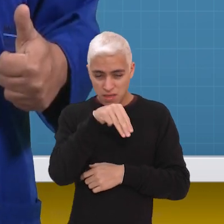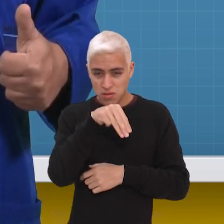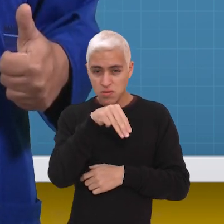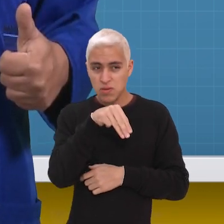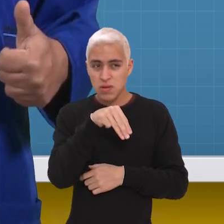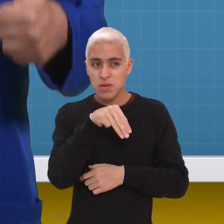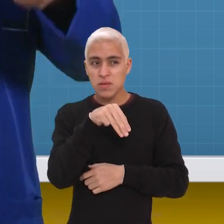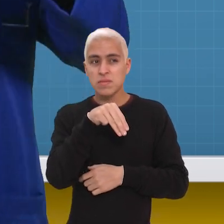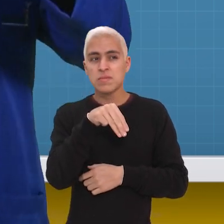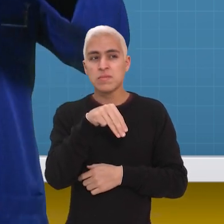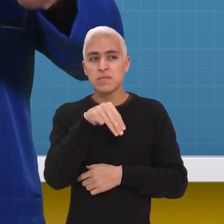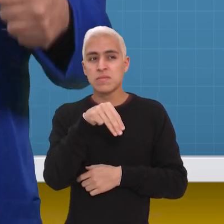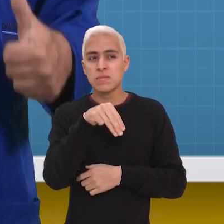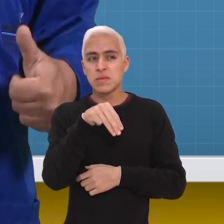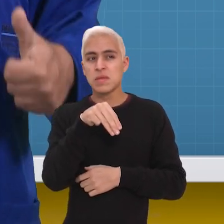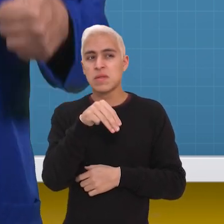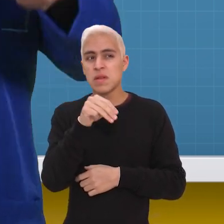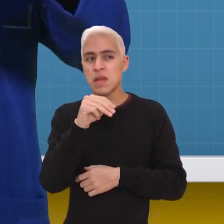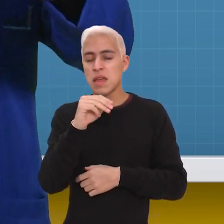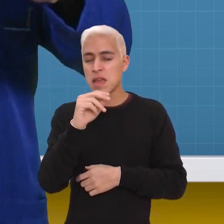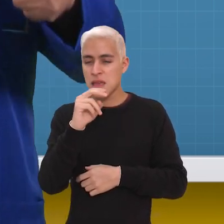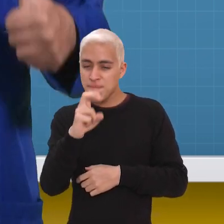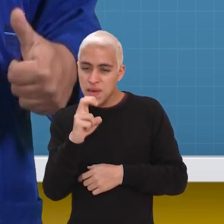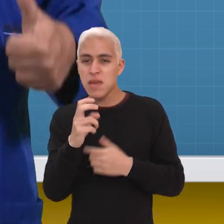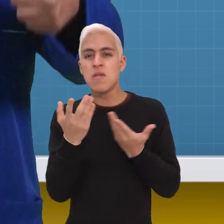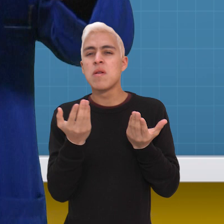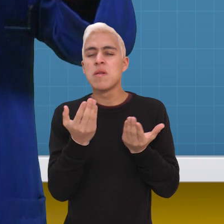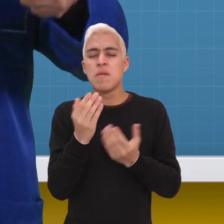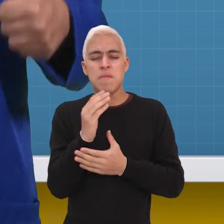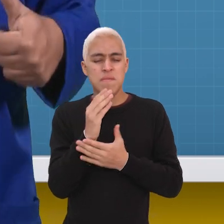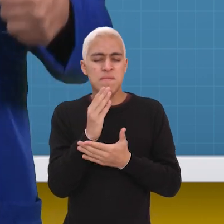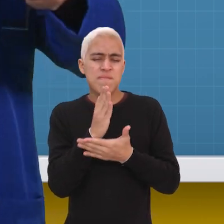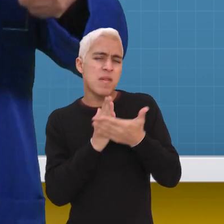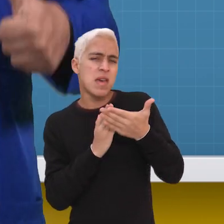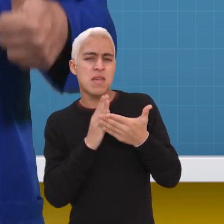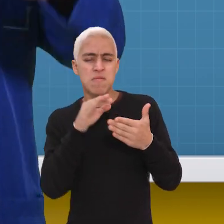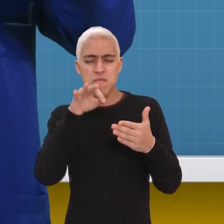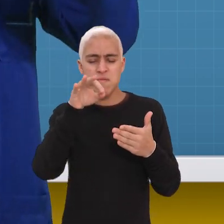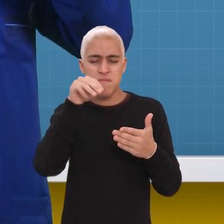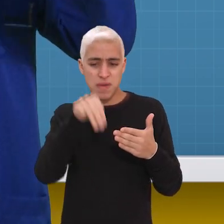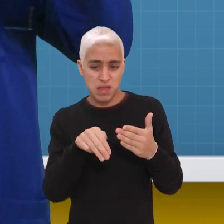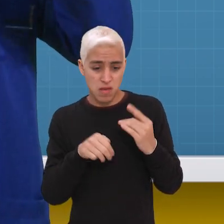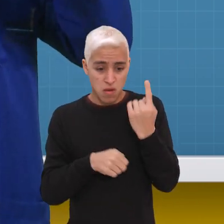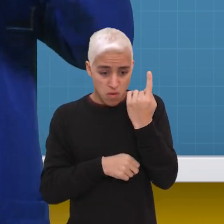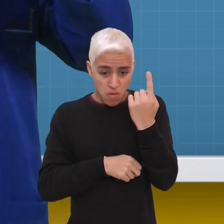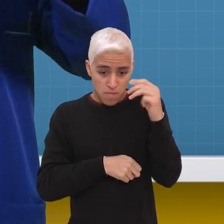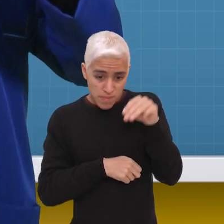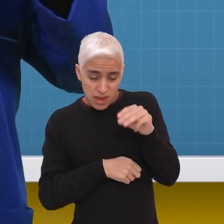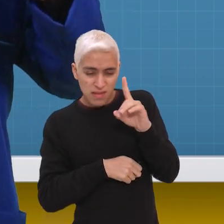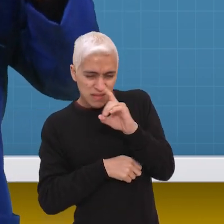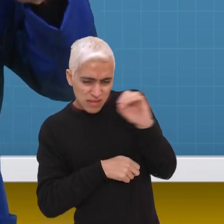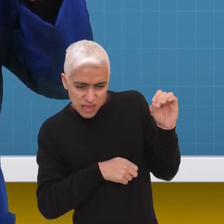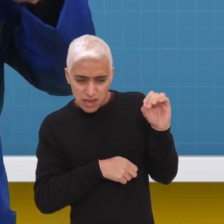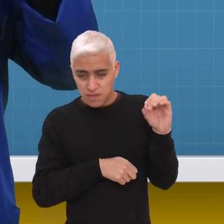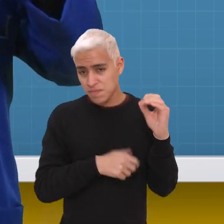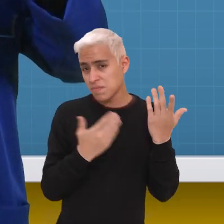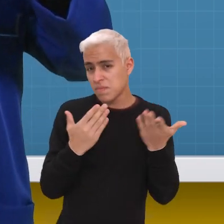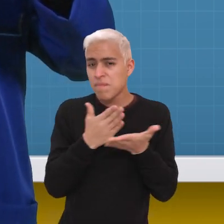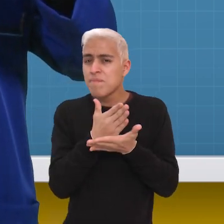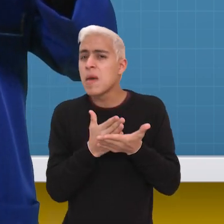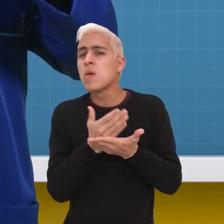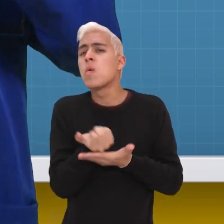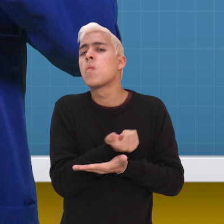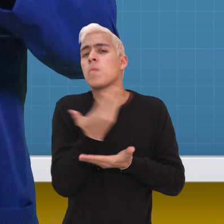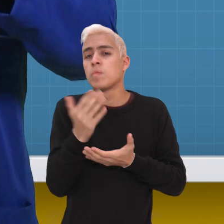metros. Quantos centímetros seria meio metro? Já que 1 metro tem 100